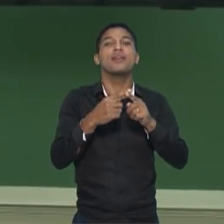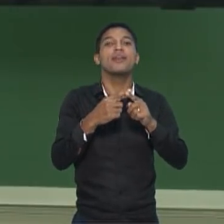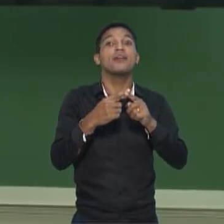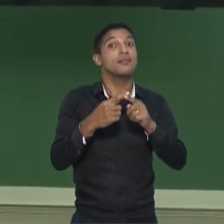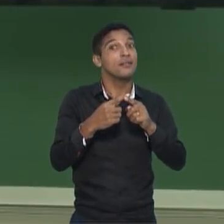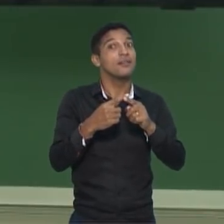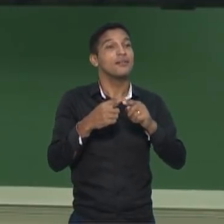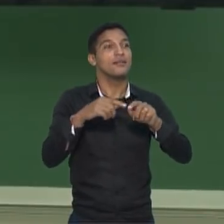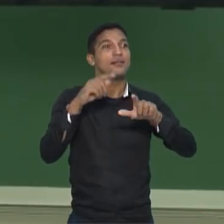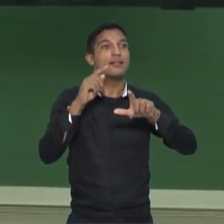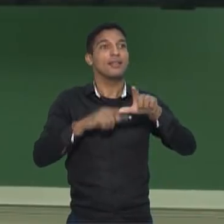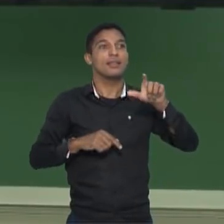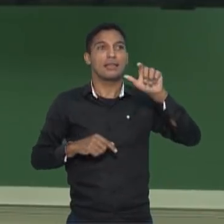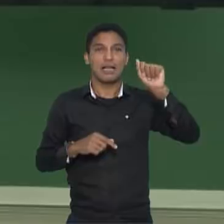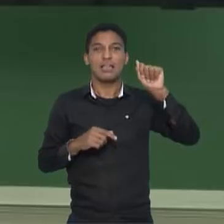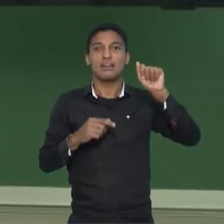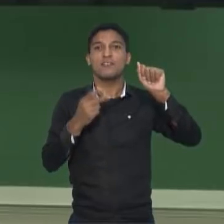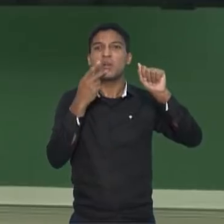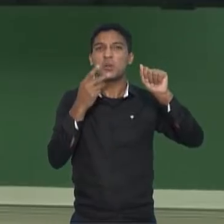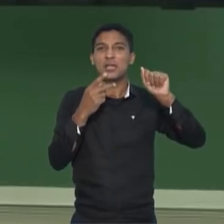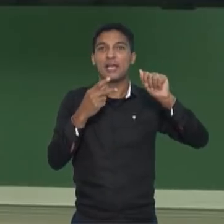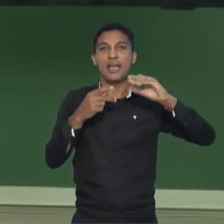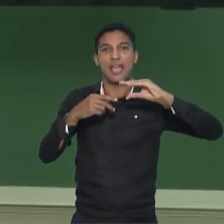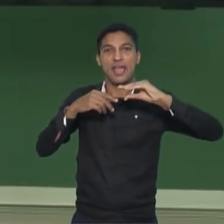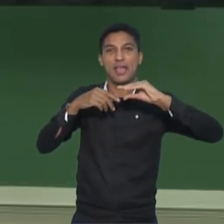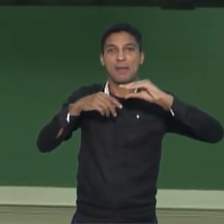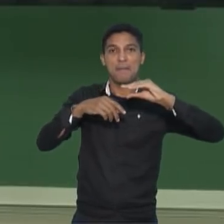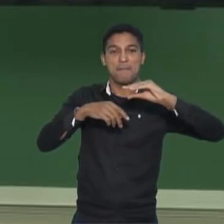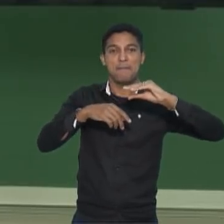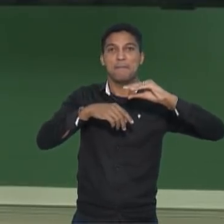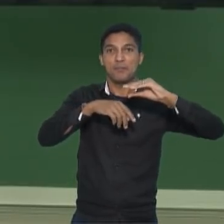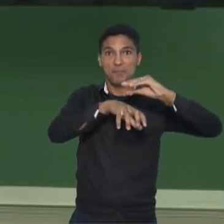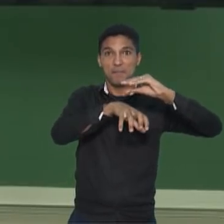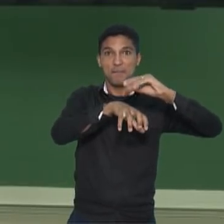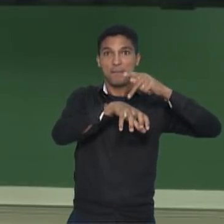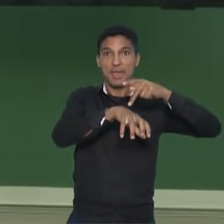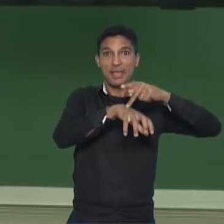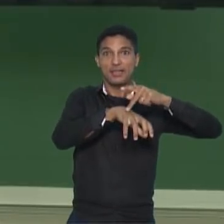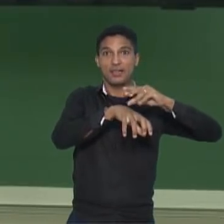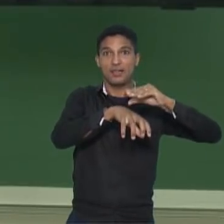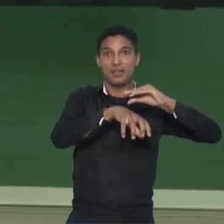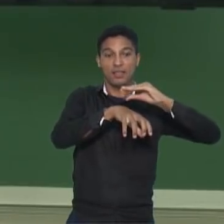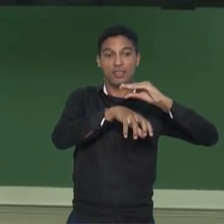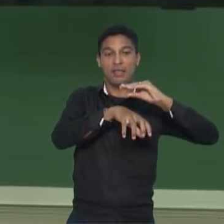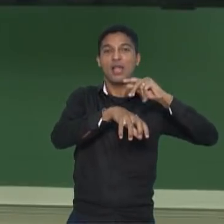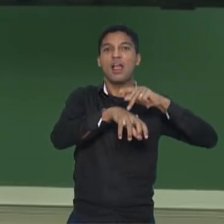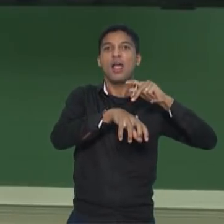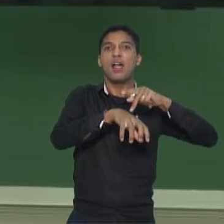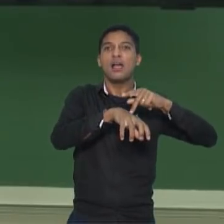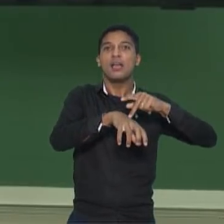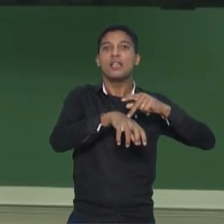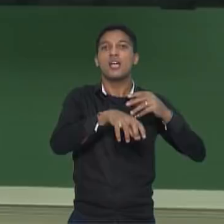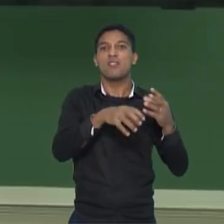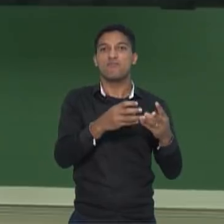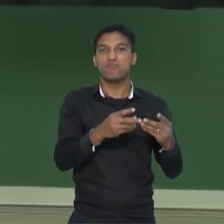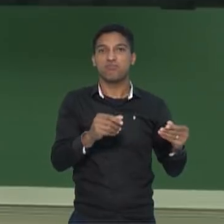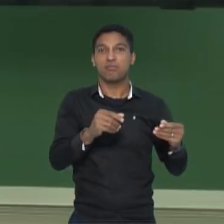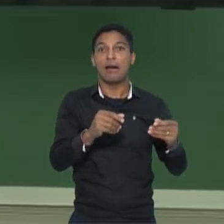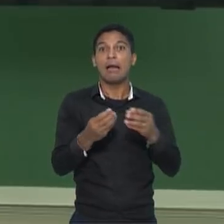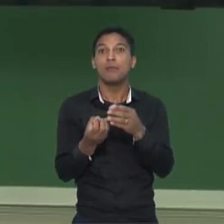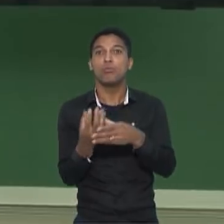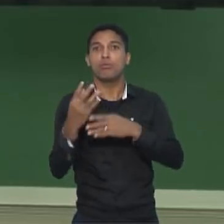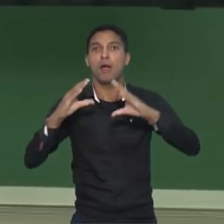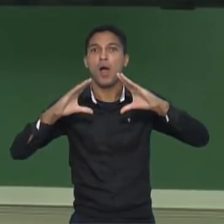formado pelo desgaste das rochas. Quando tem o desgaste das rochas, não é a matéria orgânica que vai ser formado, vai